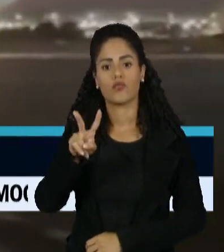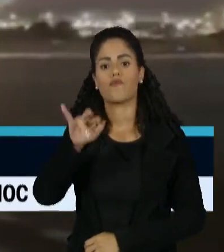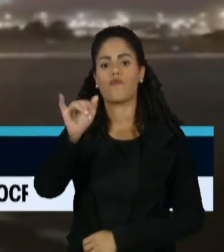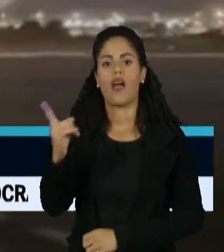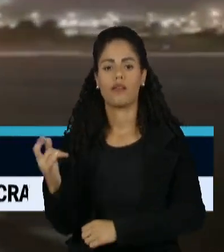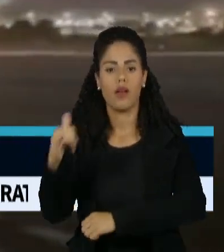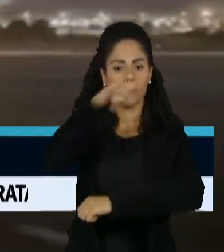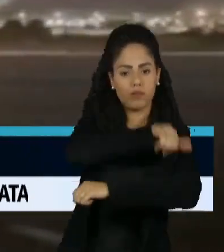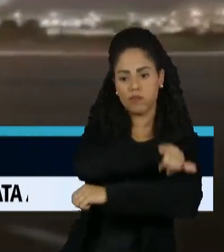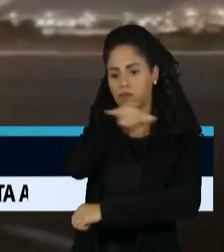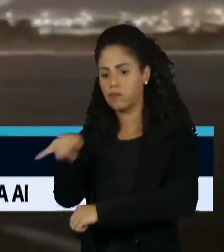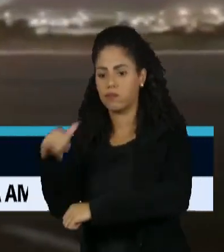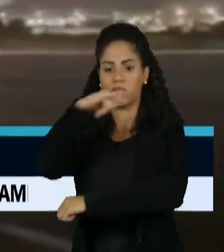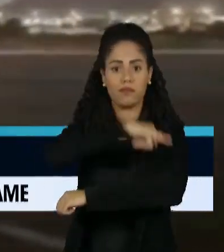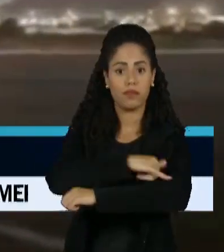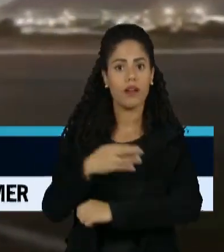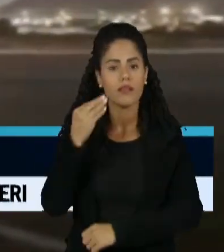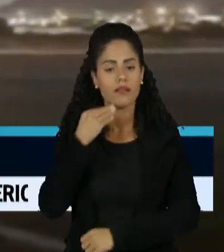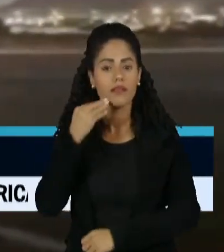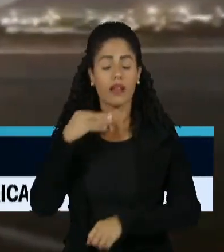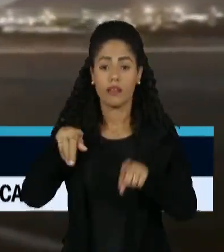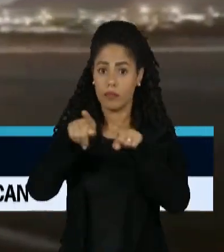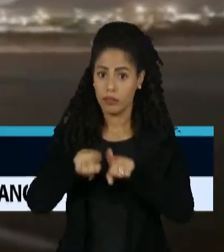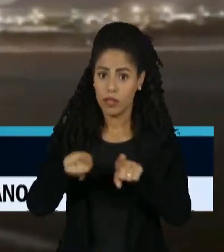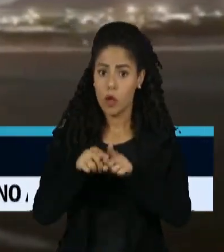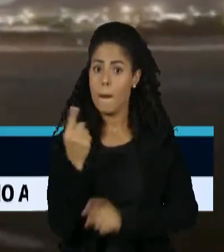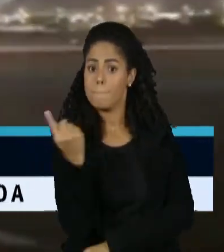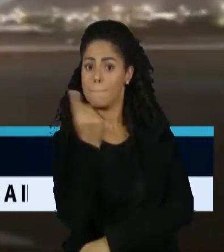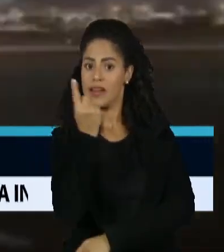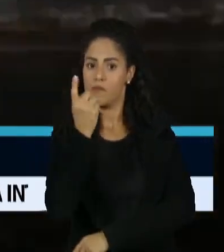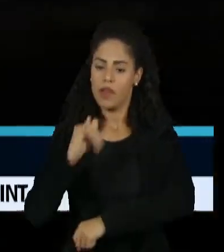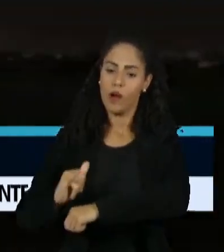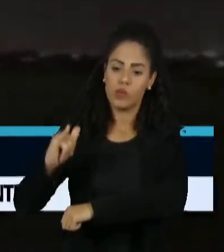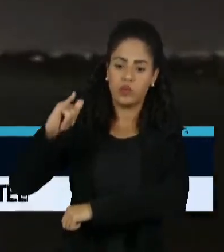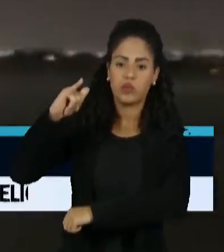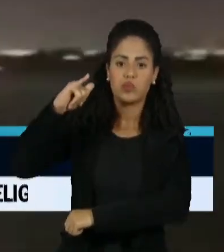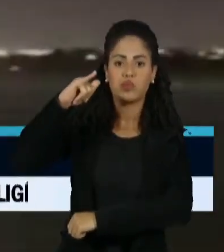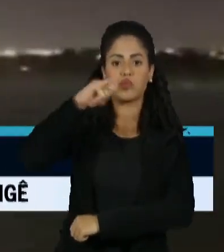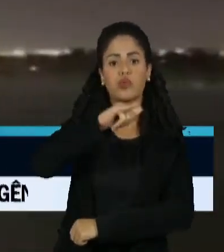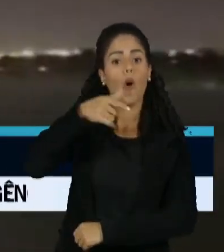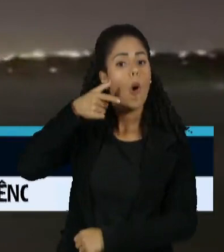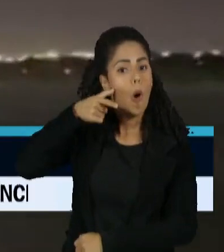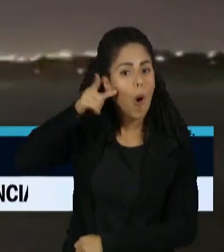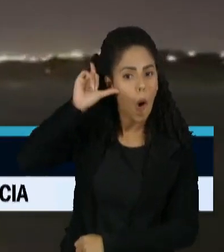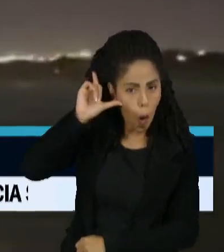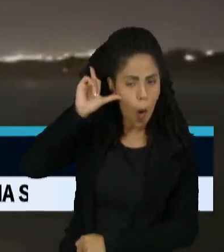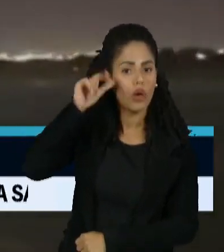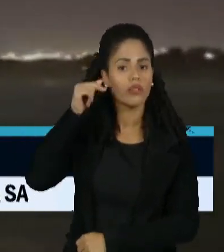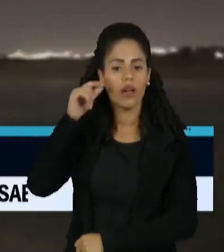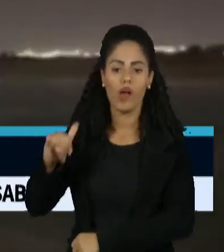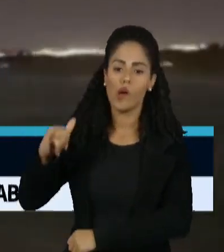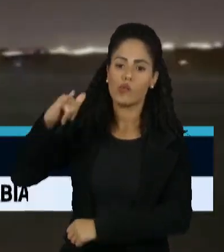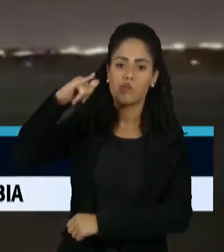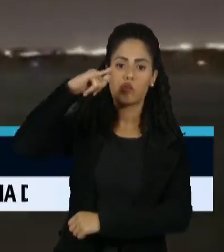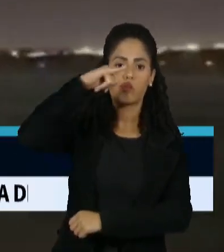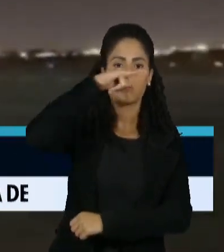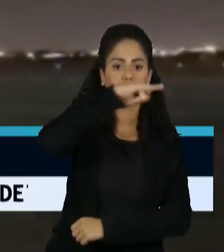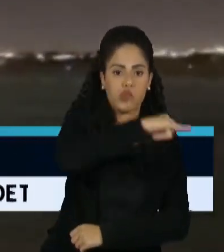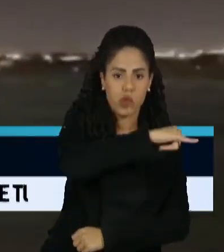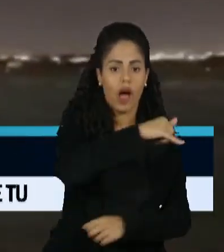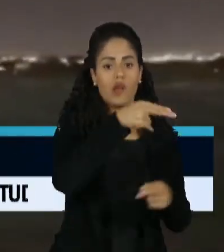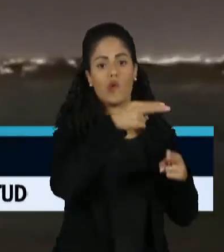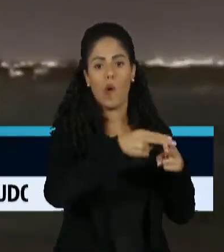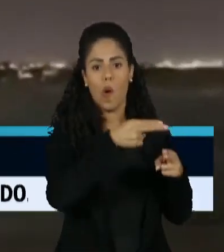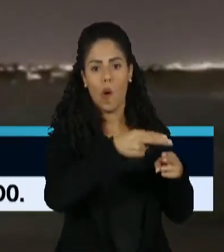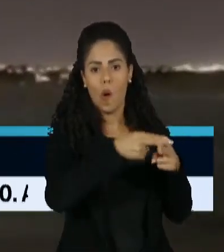a autorização de Israel para os pousos, a primeira aeronave, que decolou ontem de Natal e fez uma escala em Roma, na